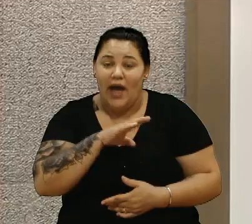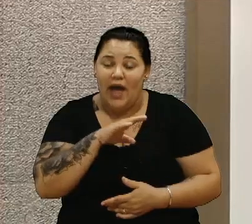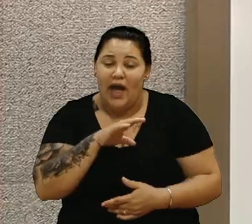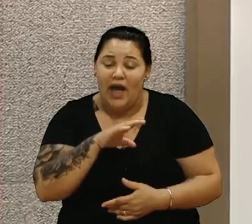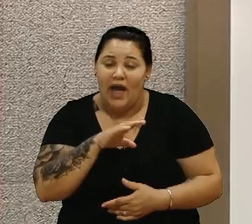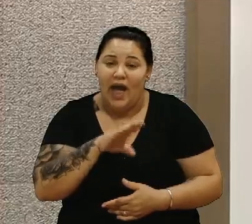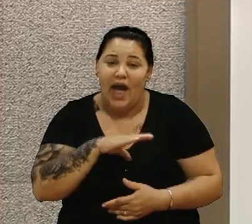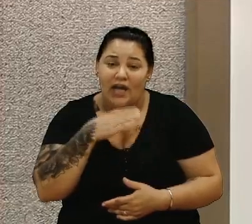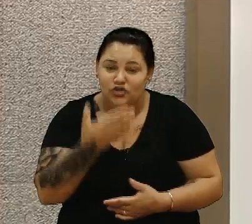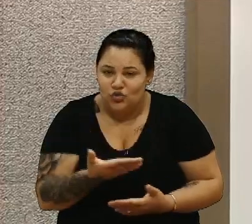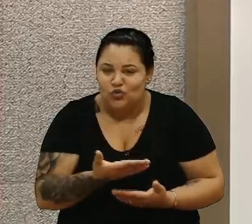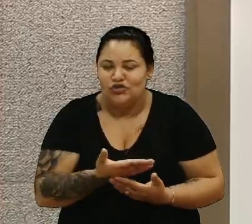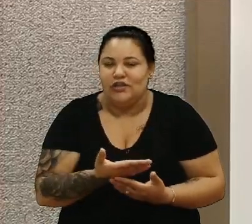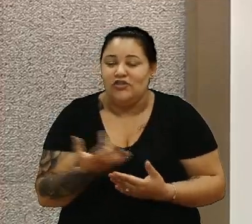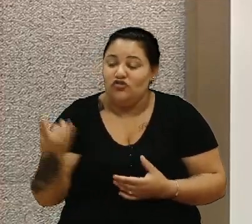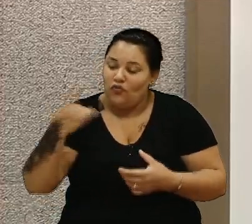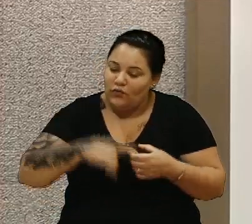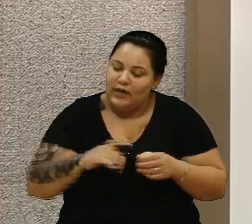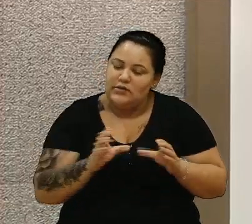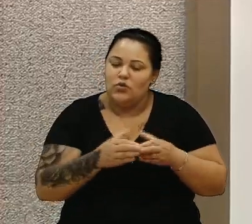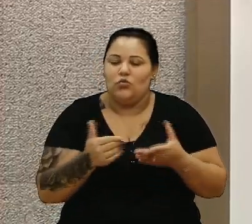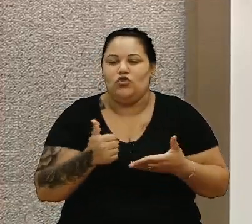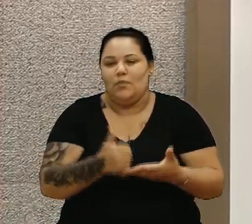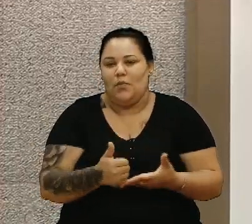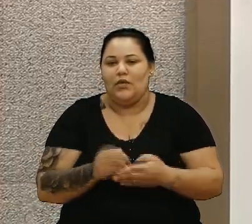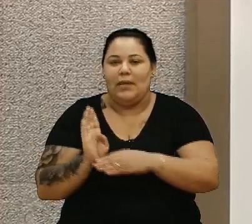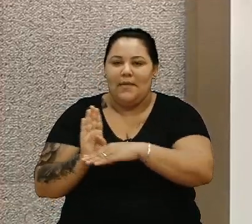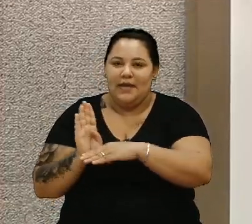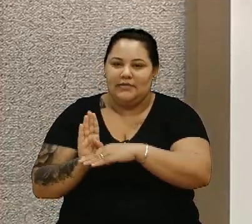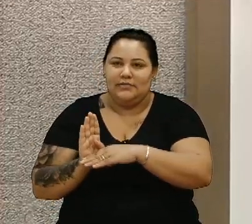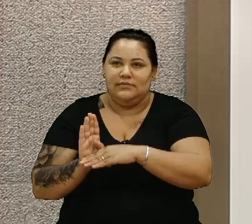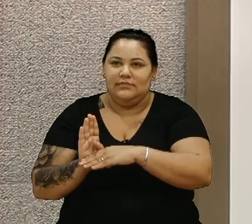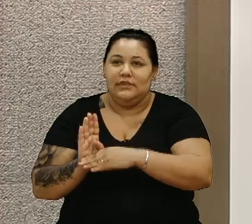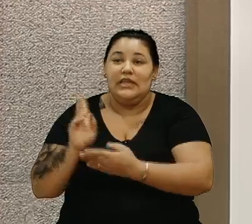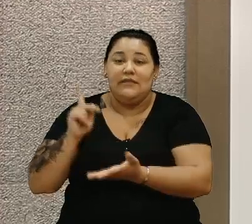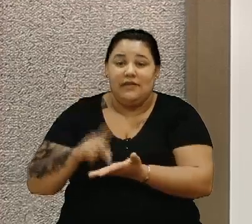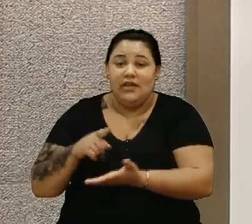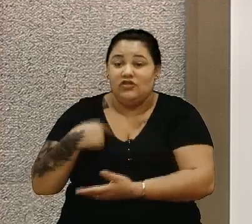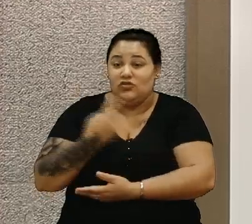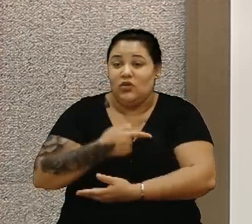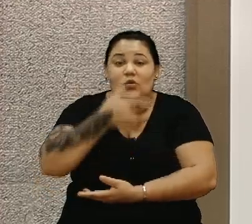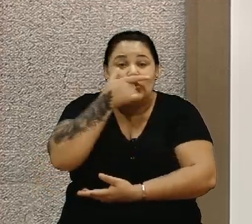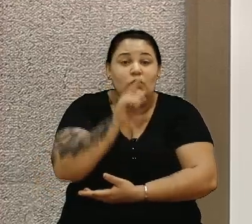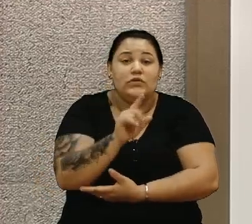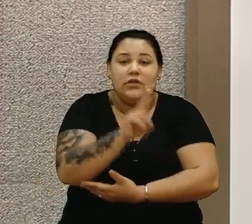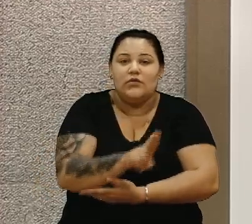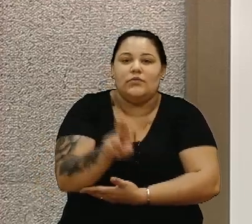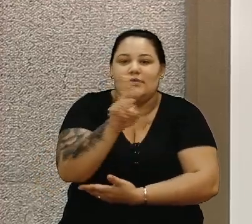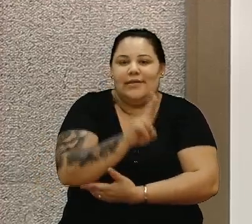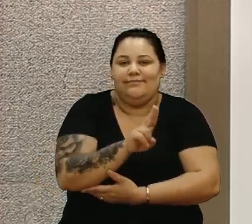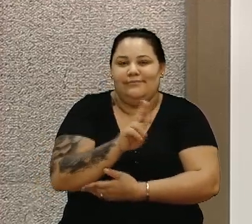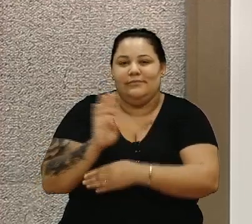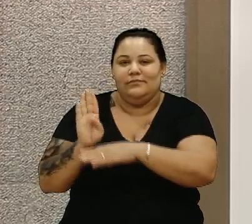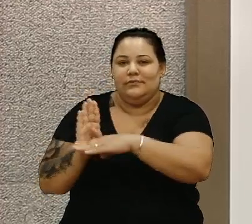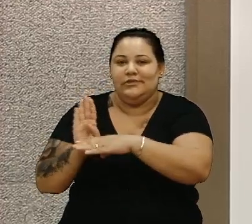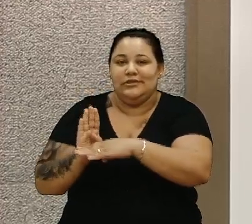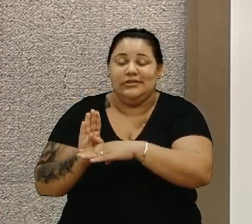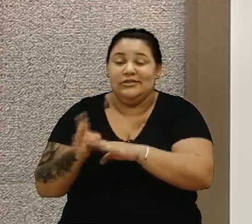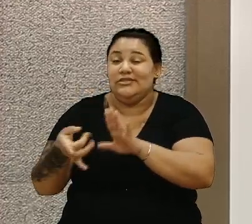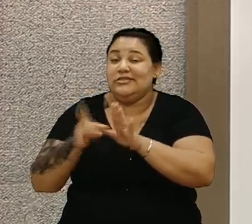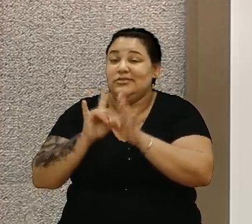essa frente tão importante, né? E que, de fato, a gente consiga ocupar a Maesa antes que ela caia toda, né? Que ela caia